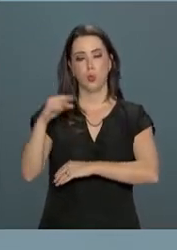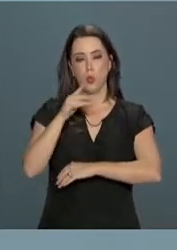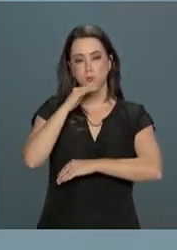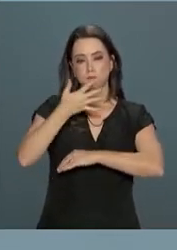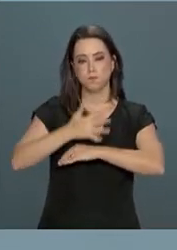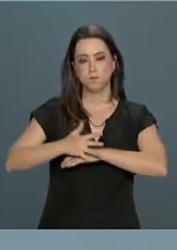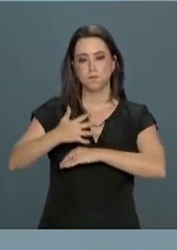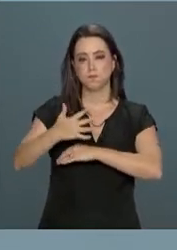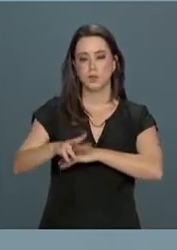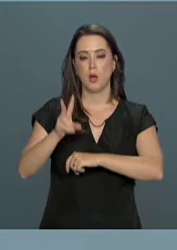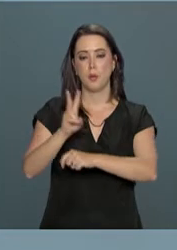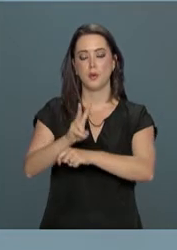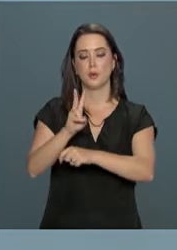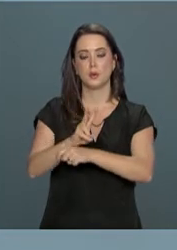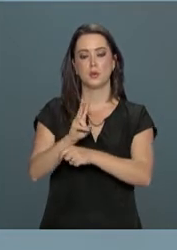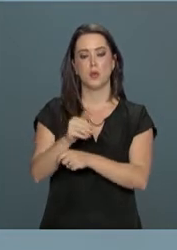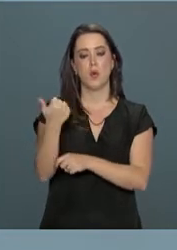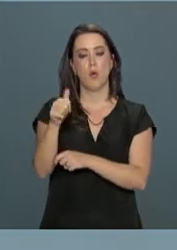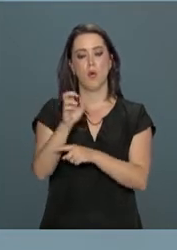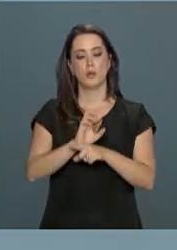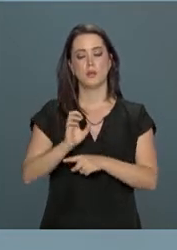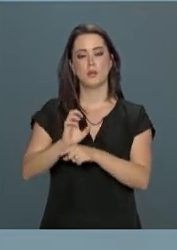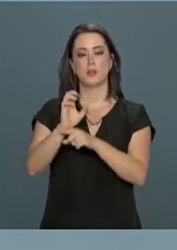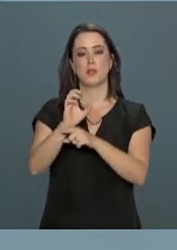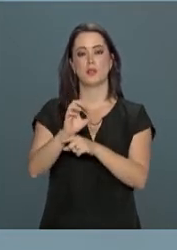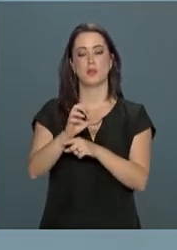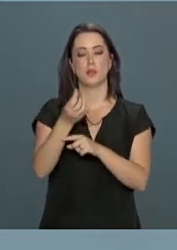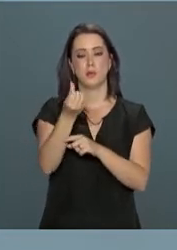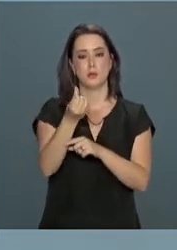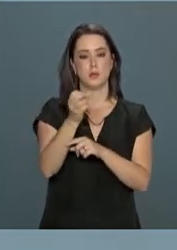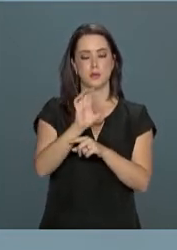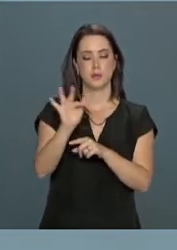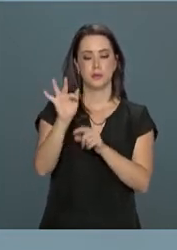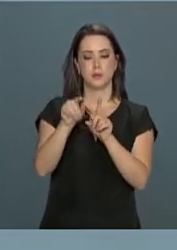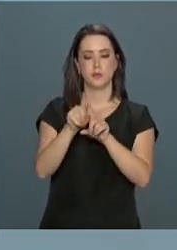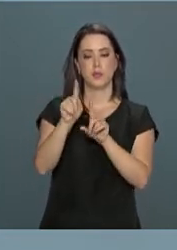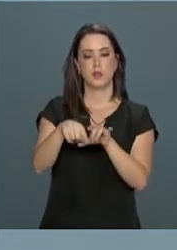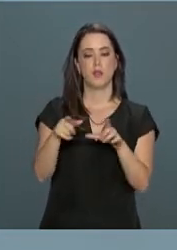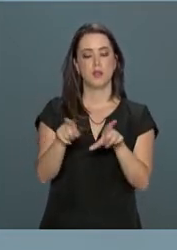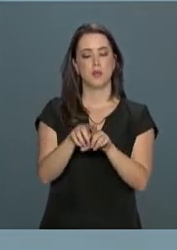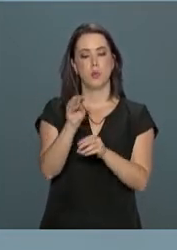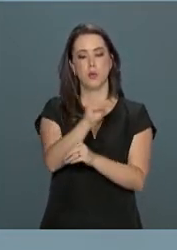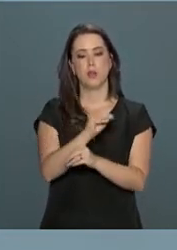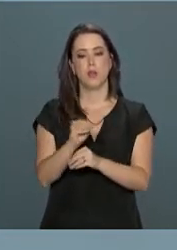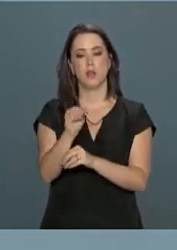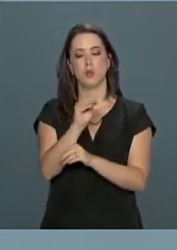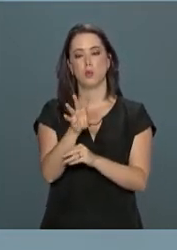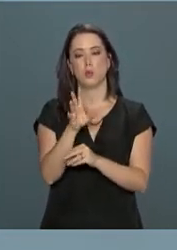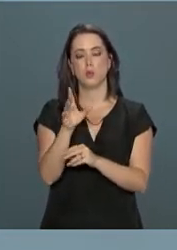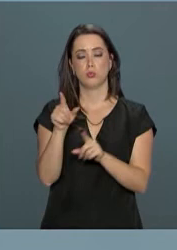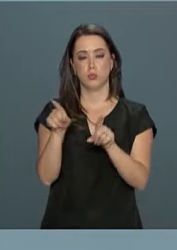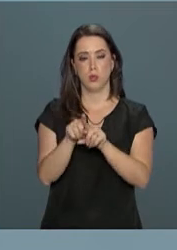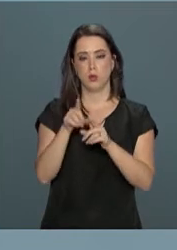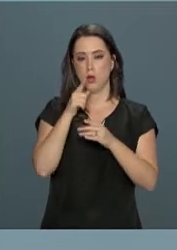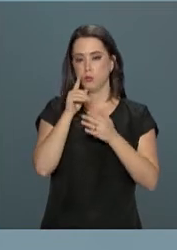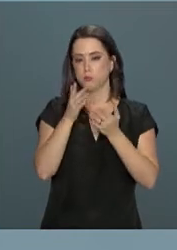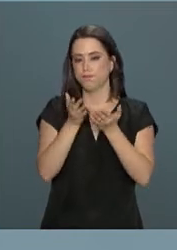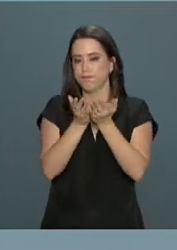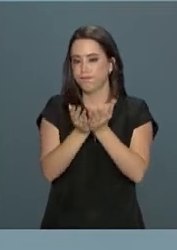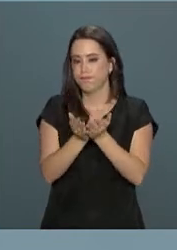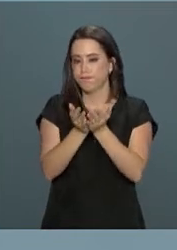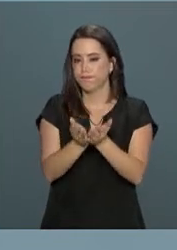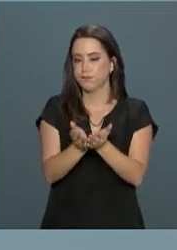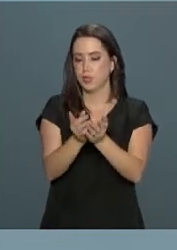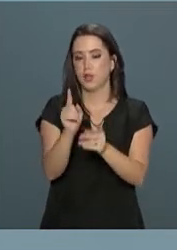estaduais, localizadas em 9 estados. Além dessas unidades de conservação, há 7 centros de pesquisas